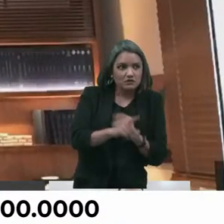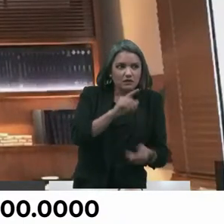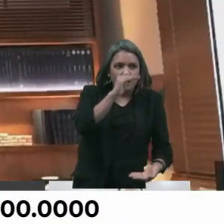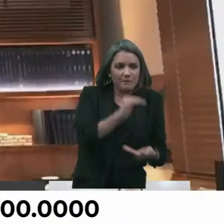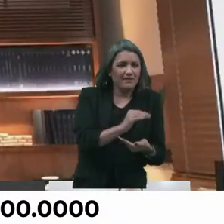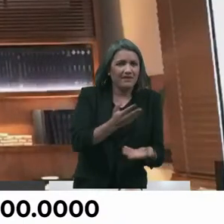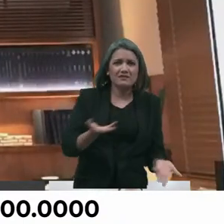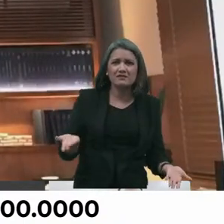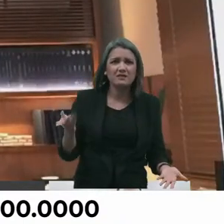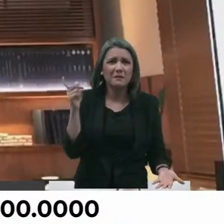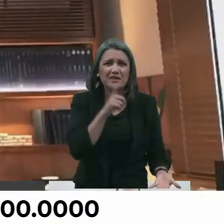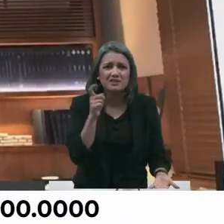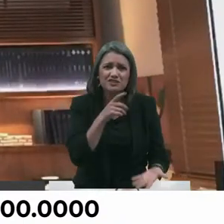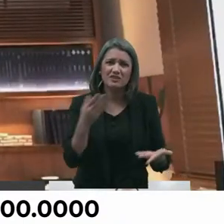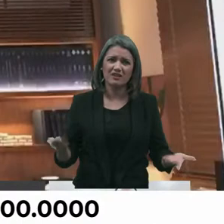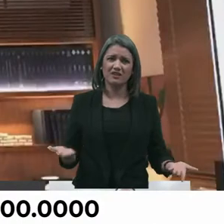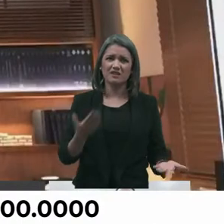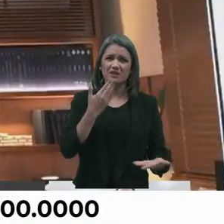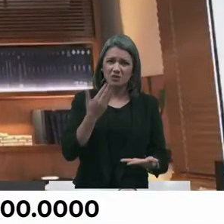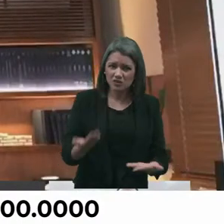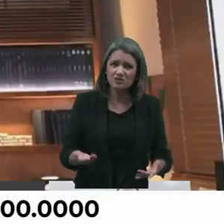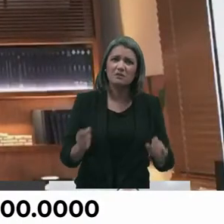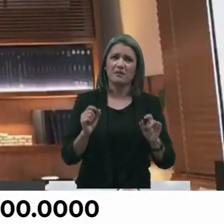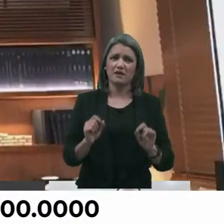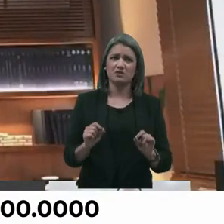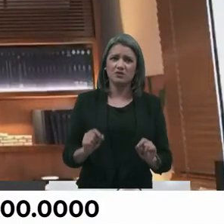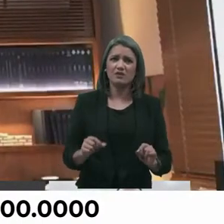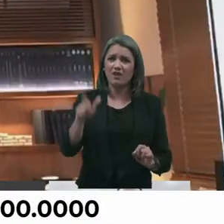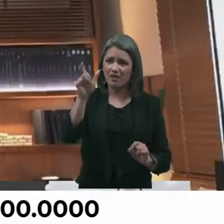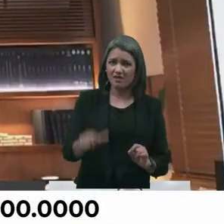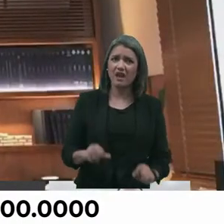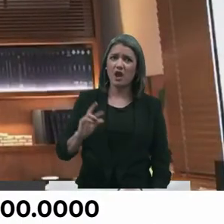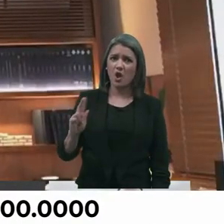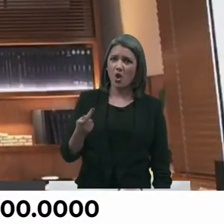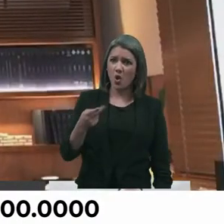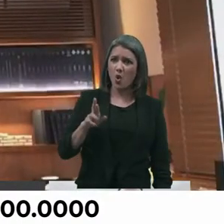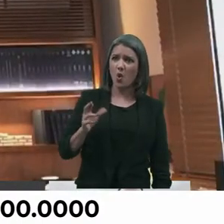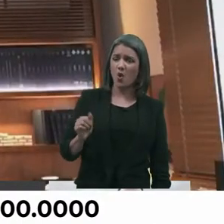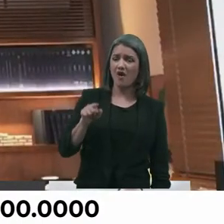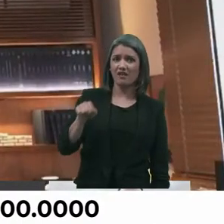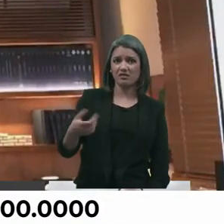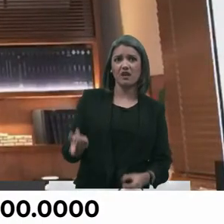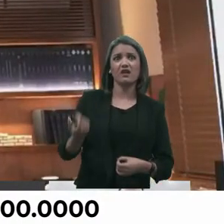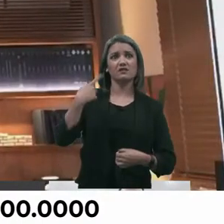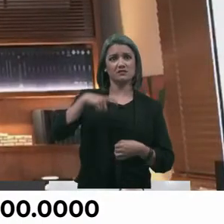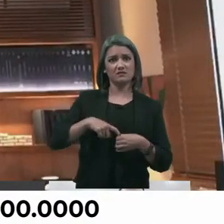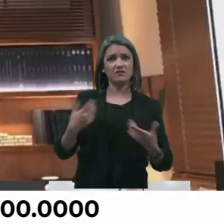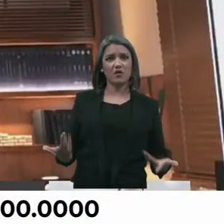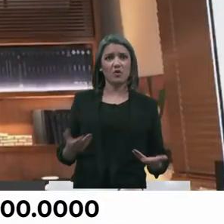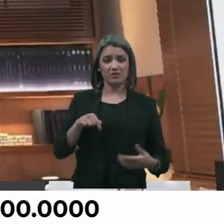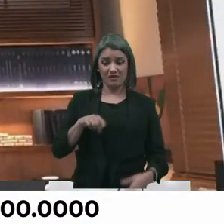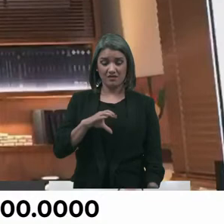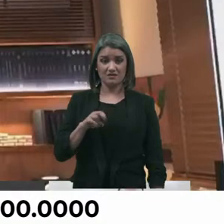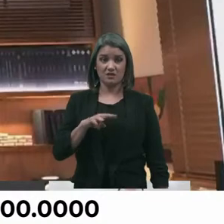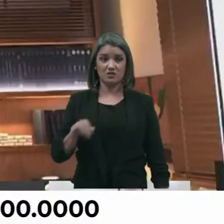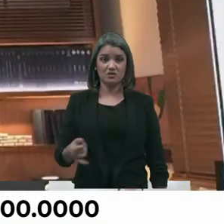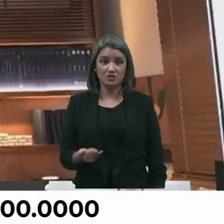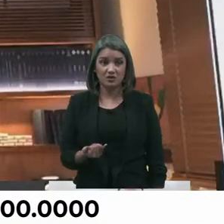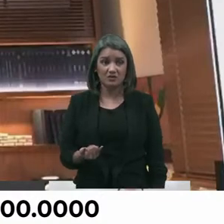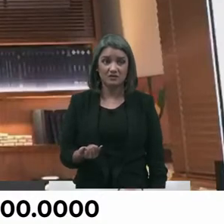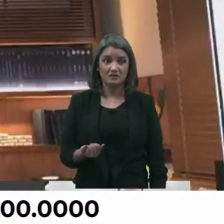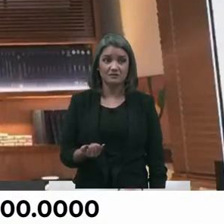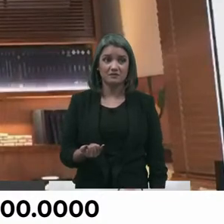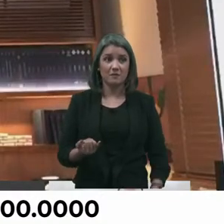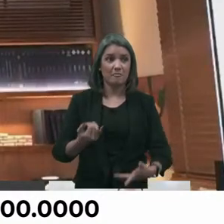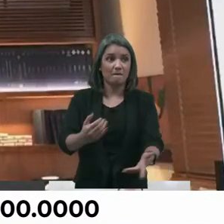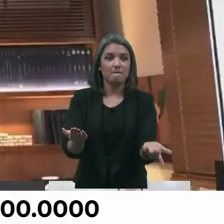se pede é que a honorabilidade desse magistrado seja resgatada por esse Conselho Nacional de Justiça. Um fato absolutamente